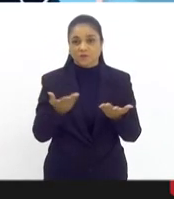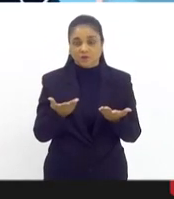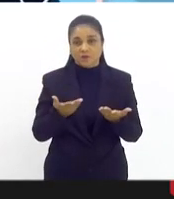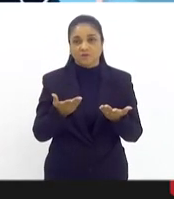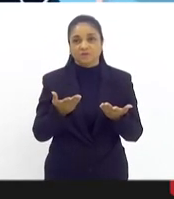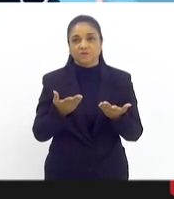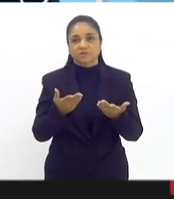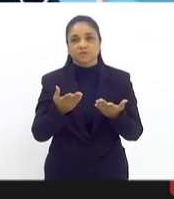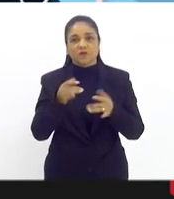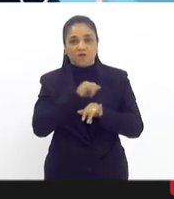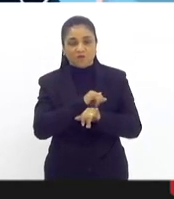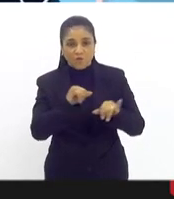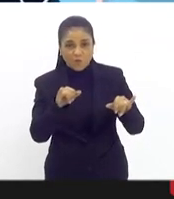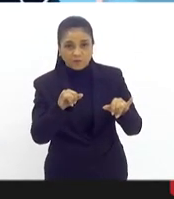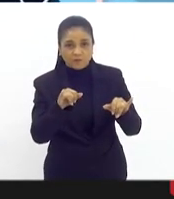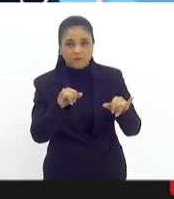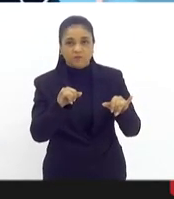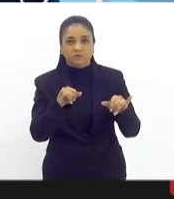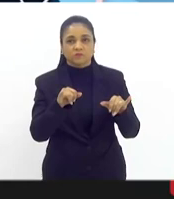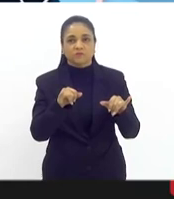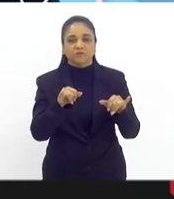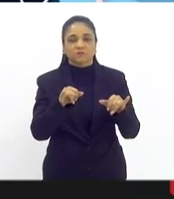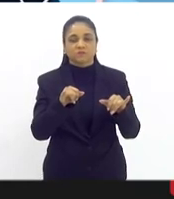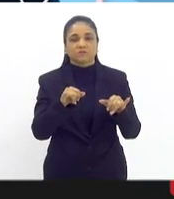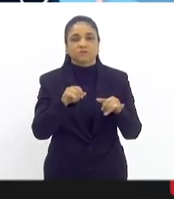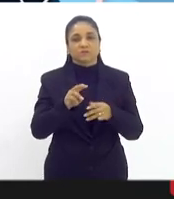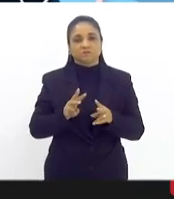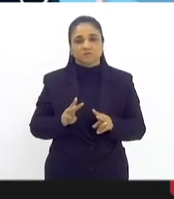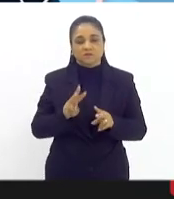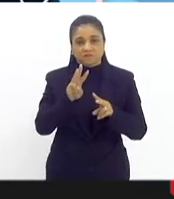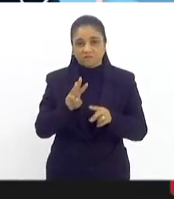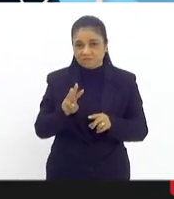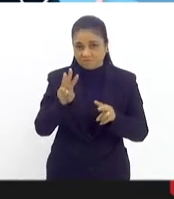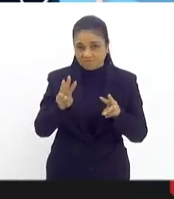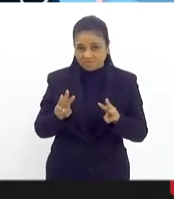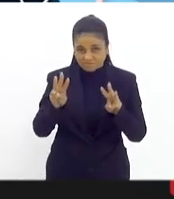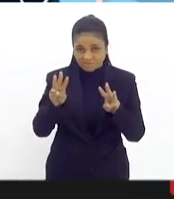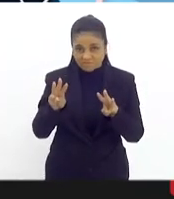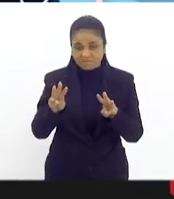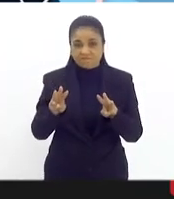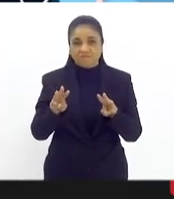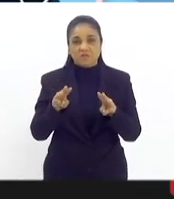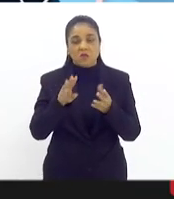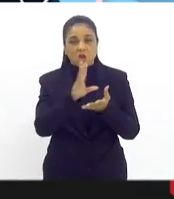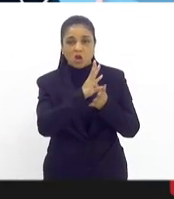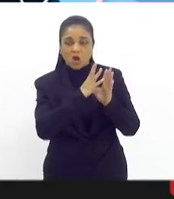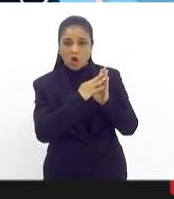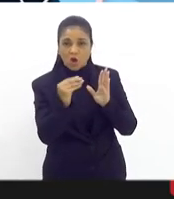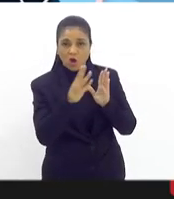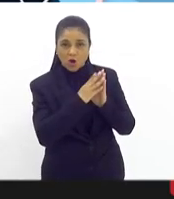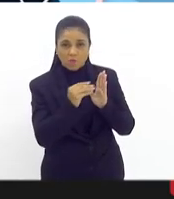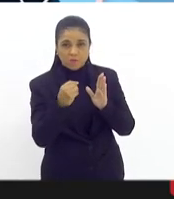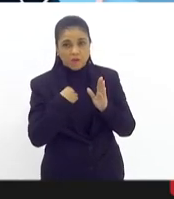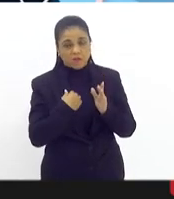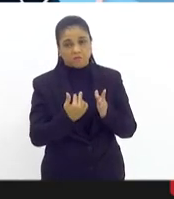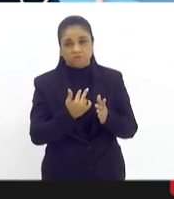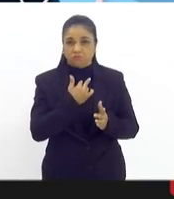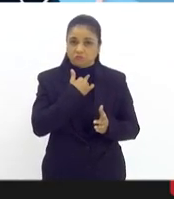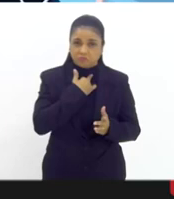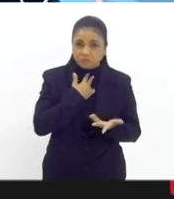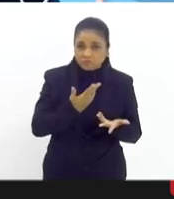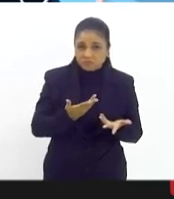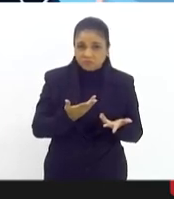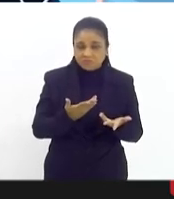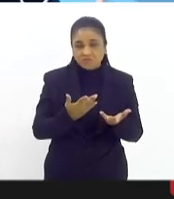então, se querem mais informação aqui, podem ver uns links, não sei se pode copiar aqui, provavelmente não, mas não sei se